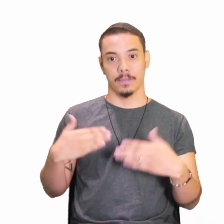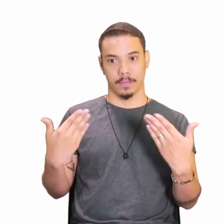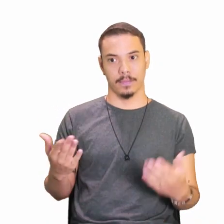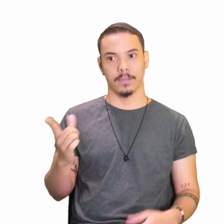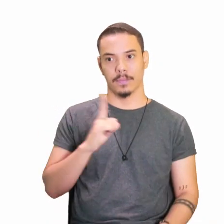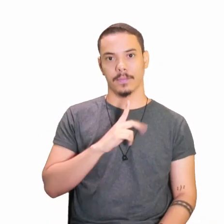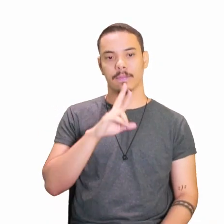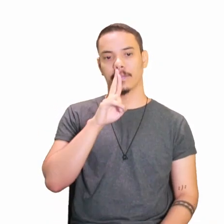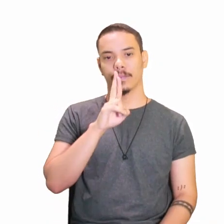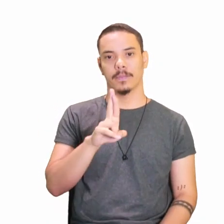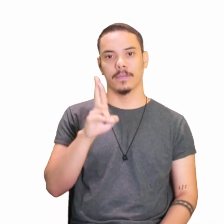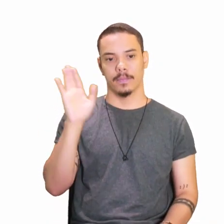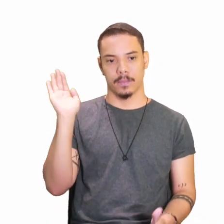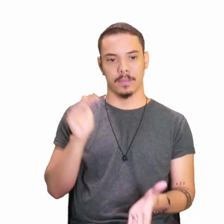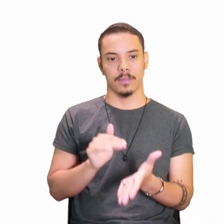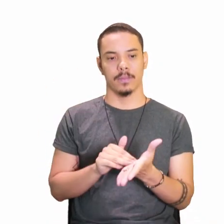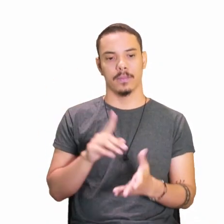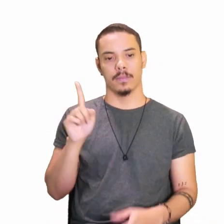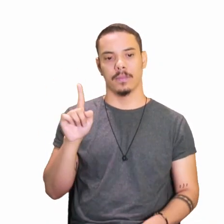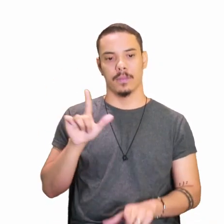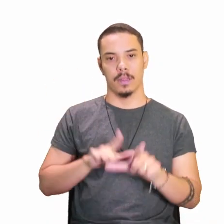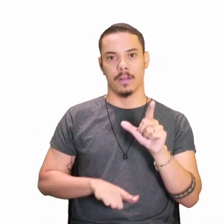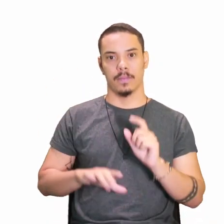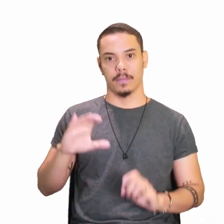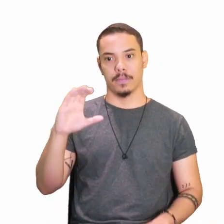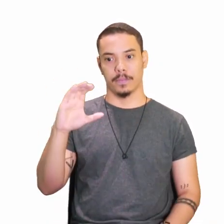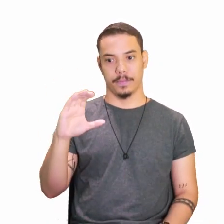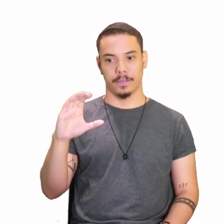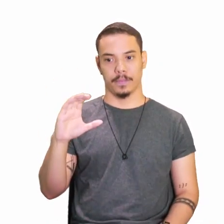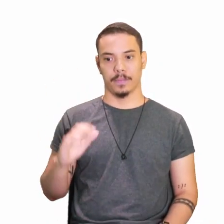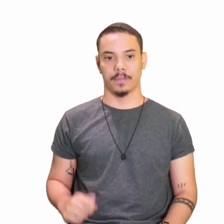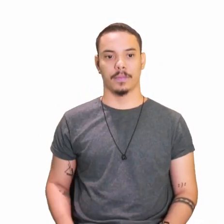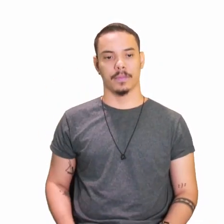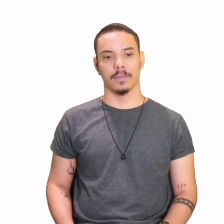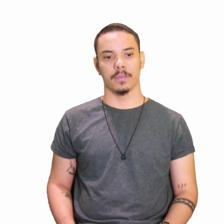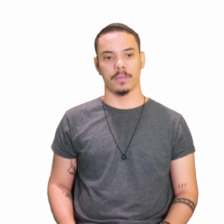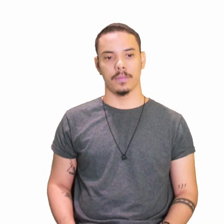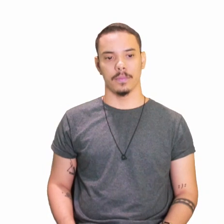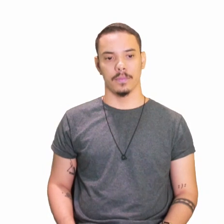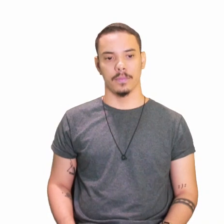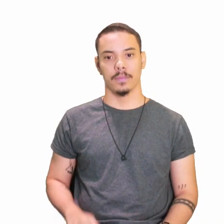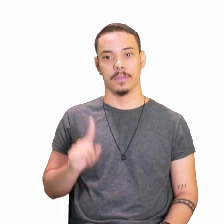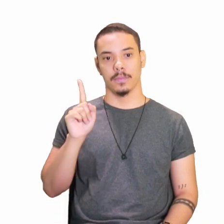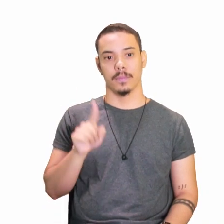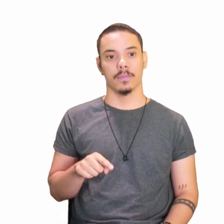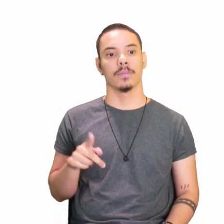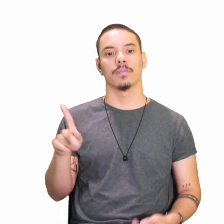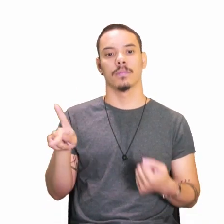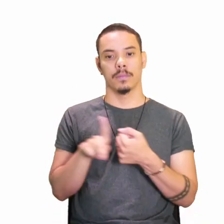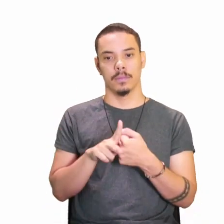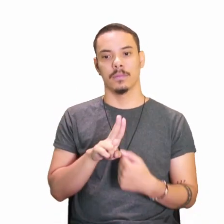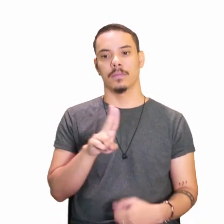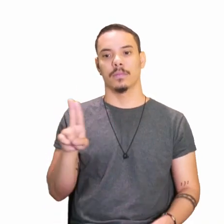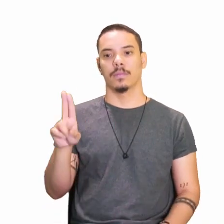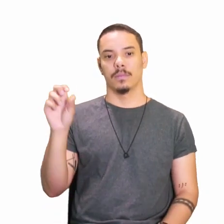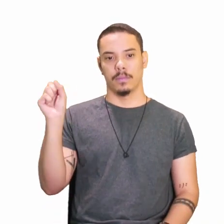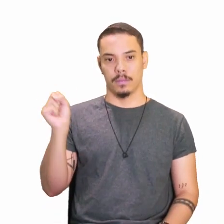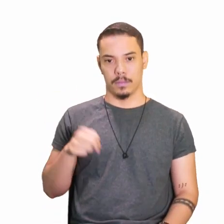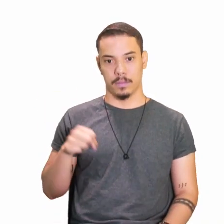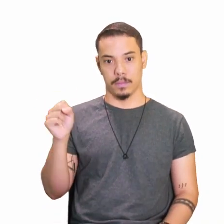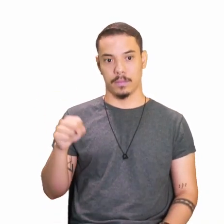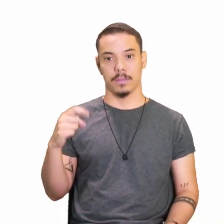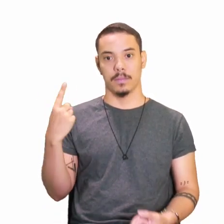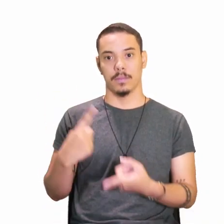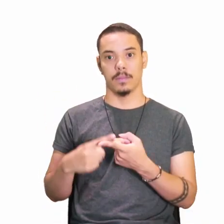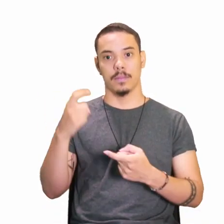gabarito é a letra C aqui ela é pronominal sim ó